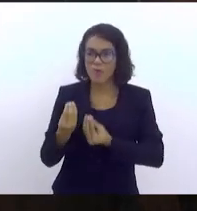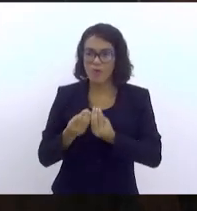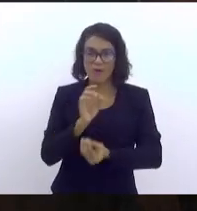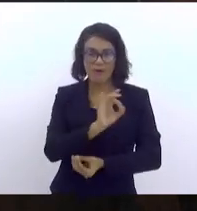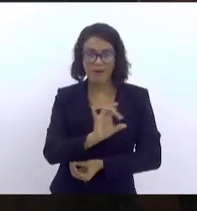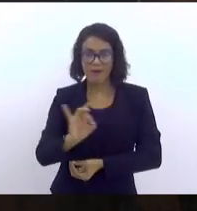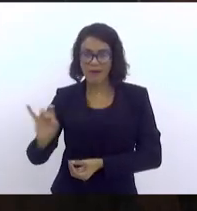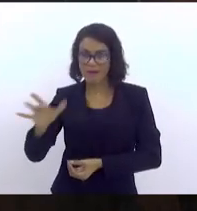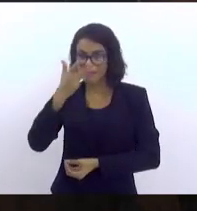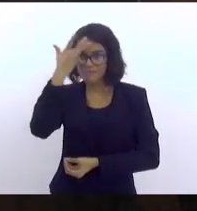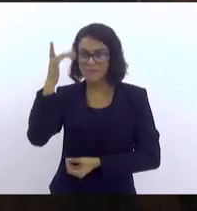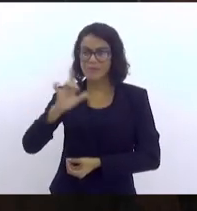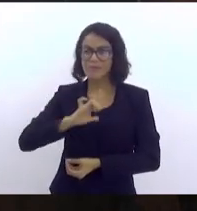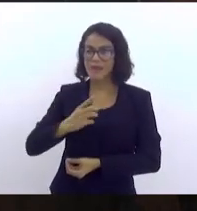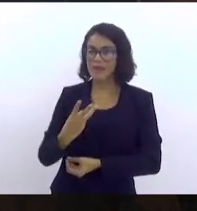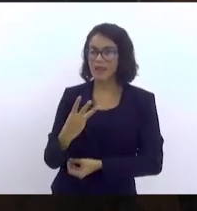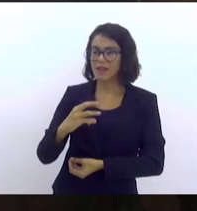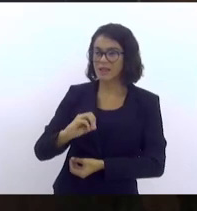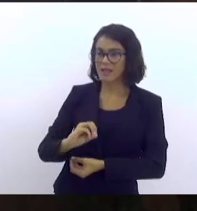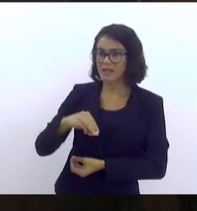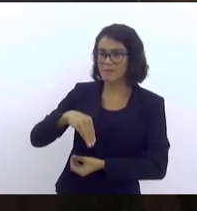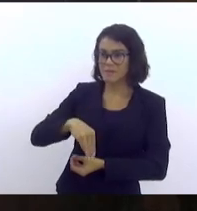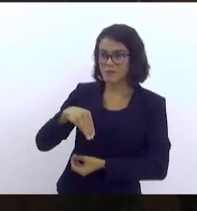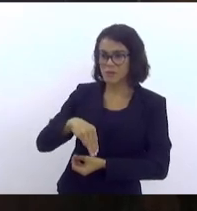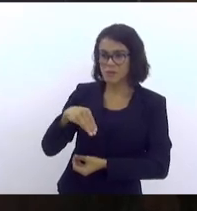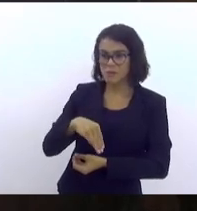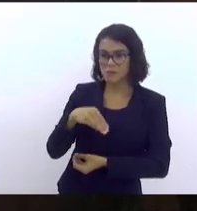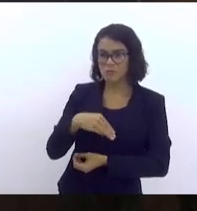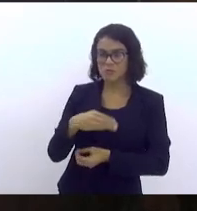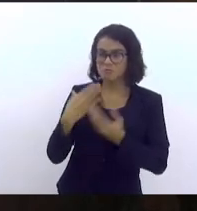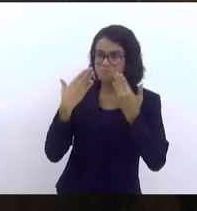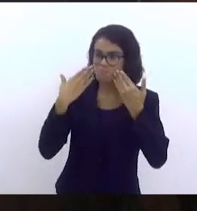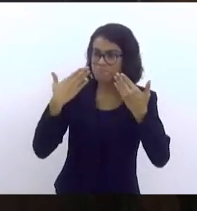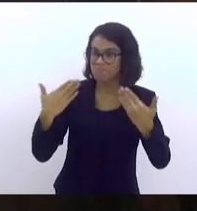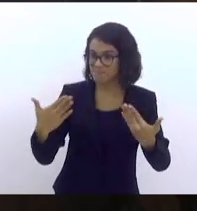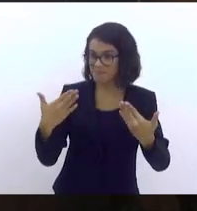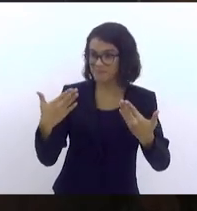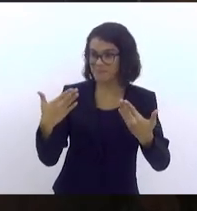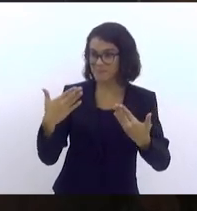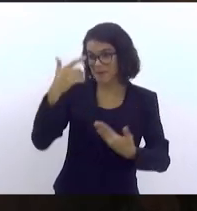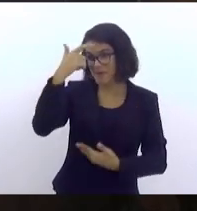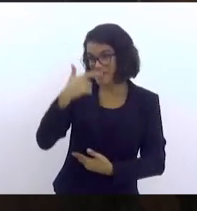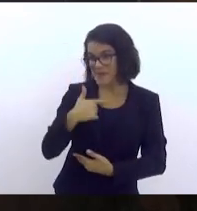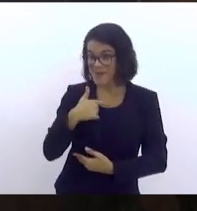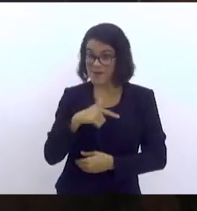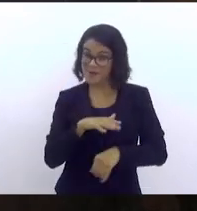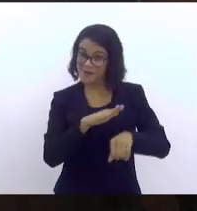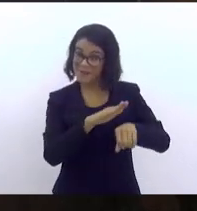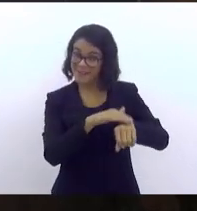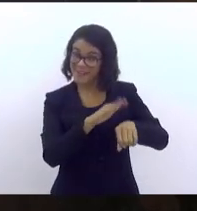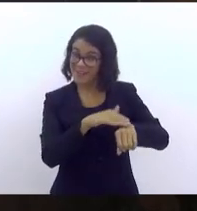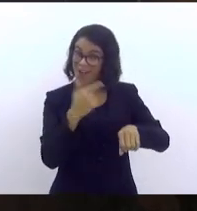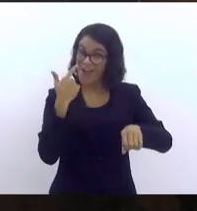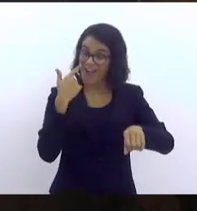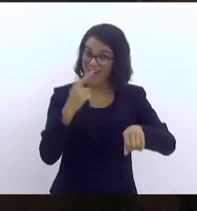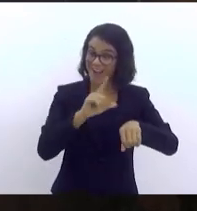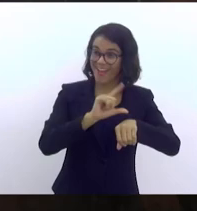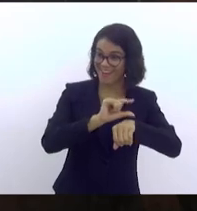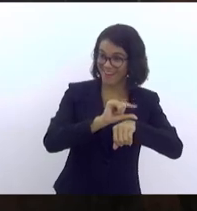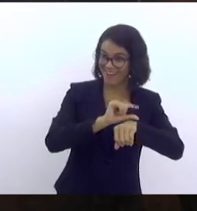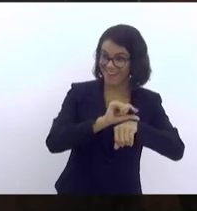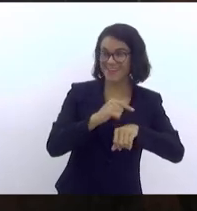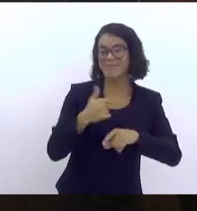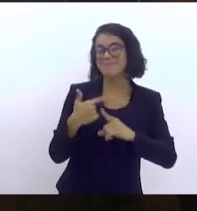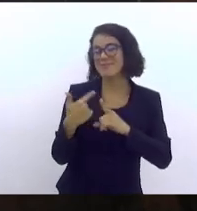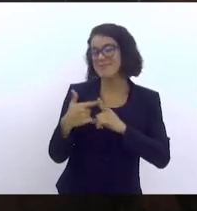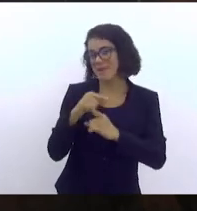pessoa vai ter 30 minutos para apresentar suas ideias e eu vou lembrá-las desse tempo Aliás a razão fundamental